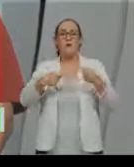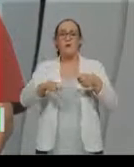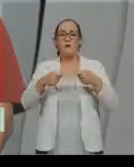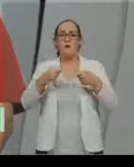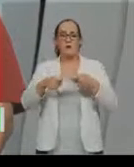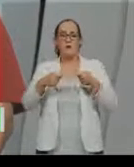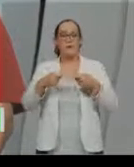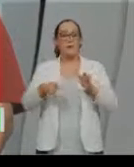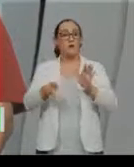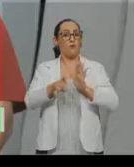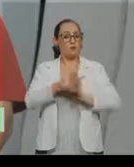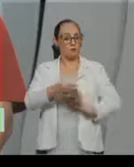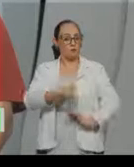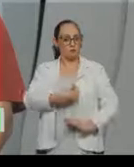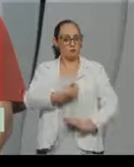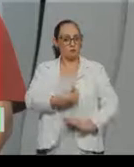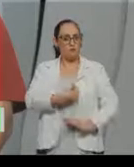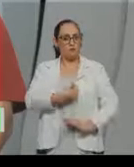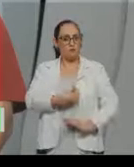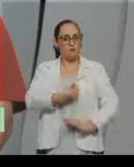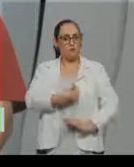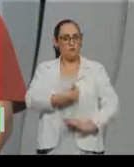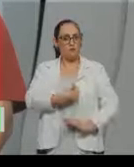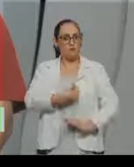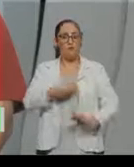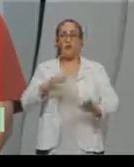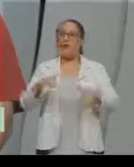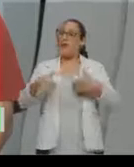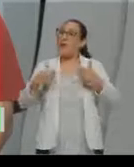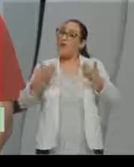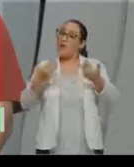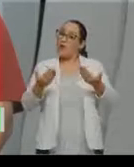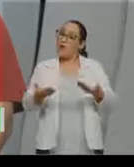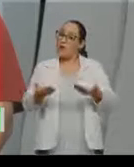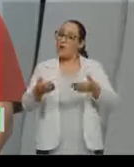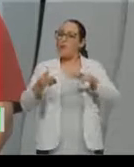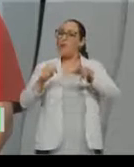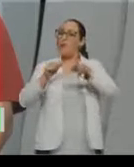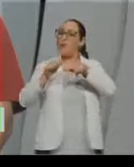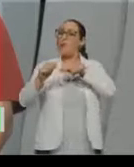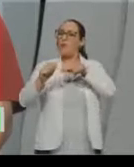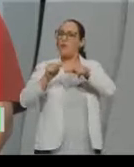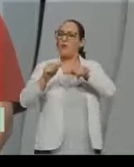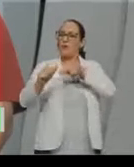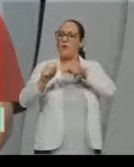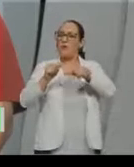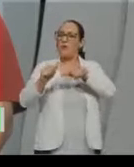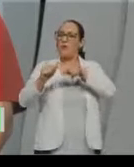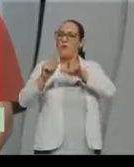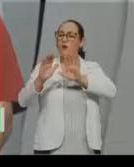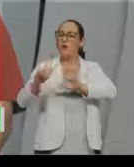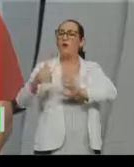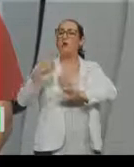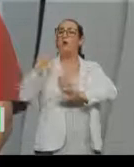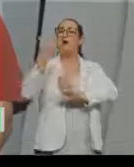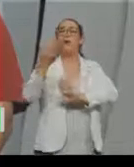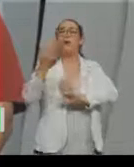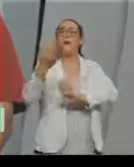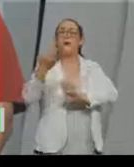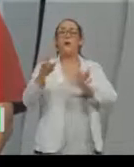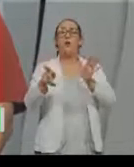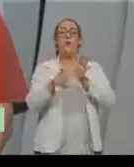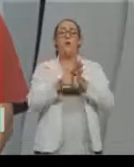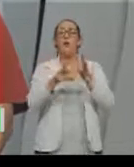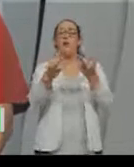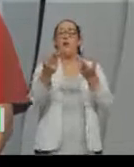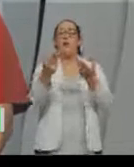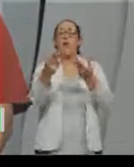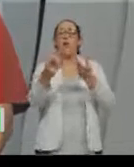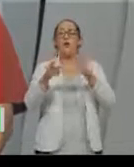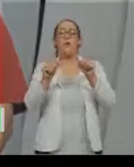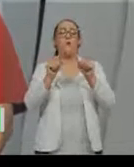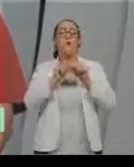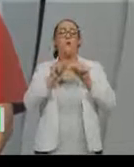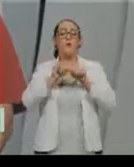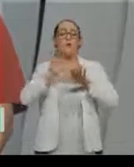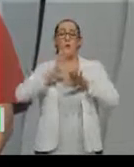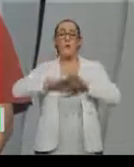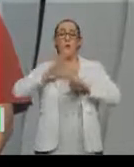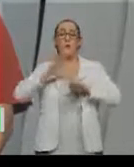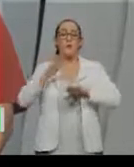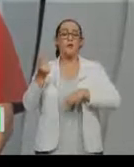própria subsistência. Então, trabalhar por excedente significa produzir mais do que